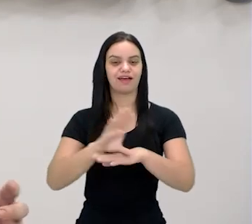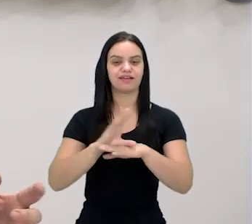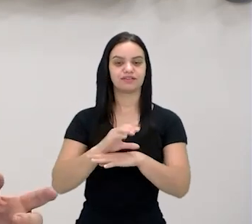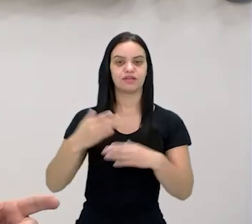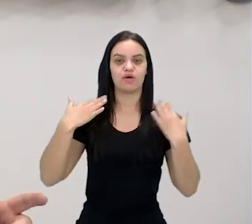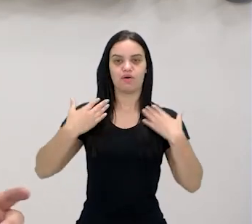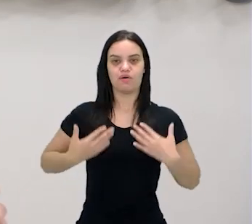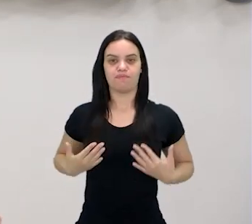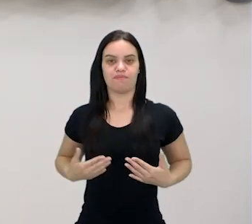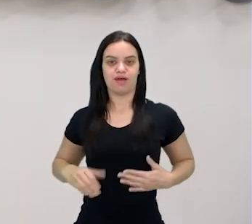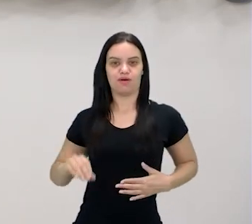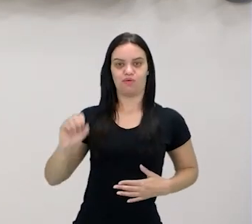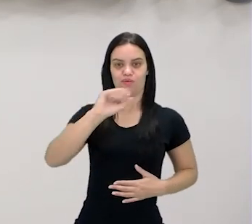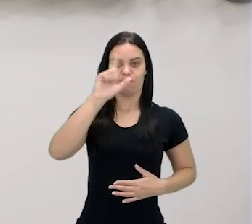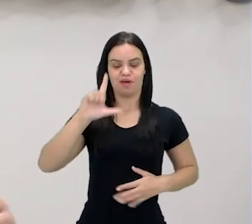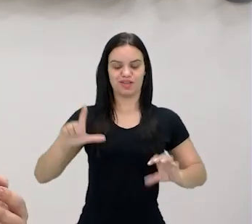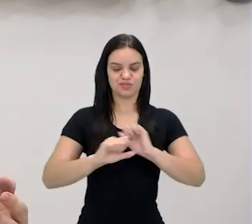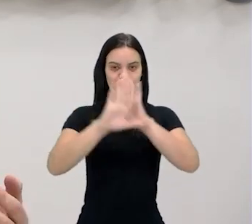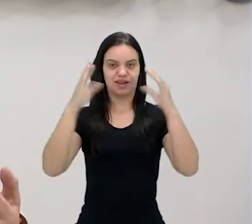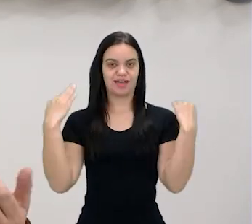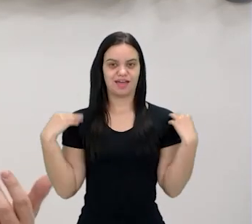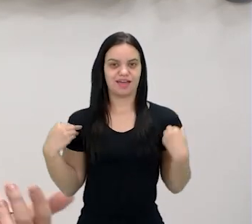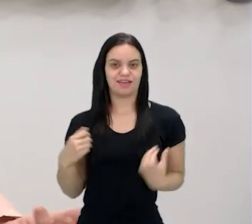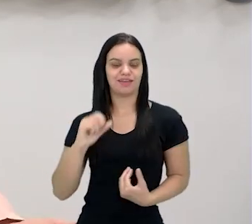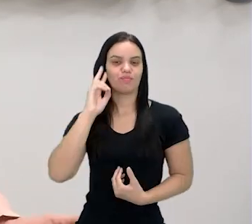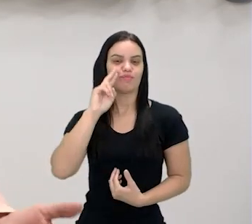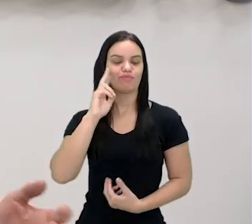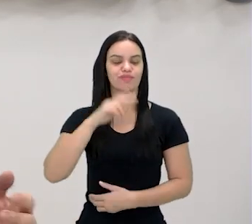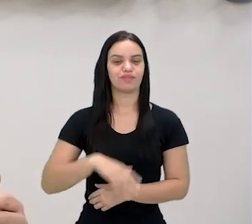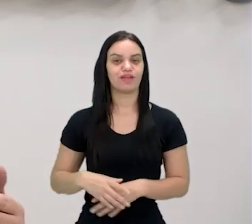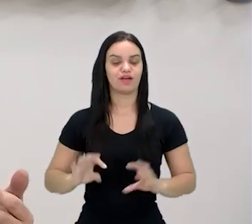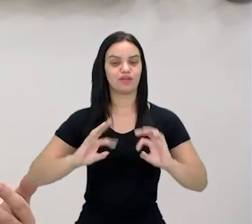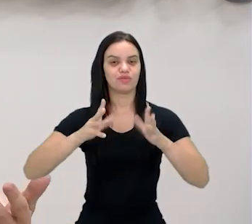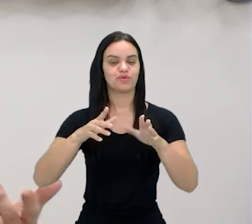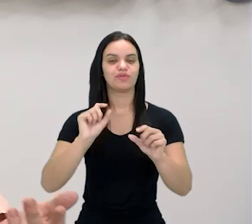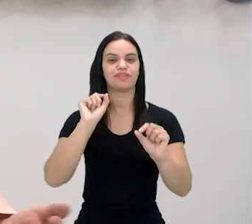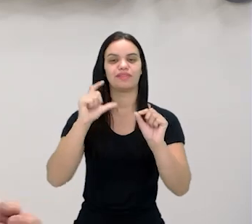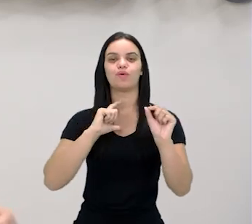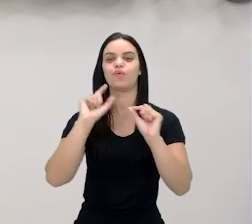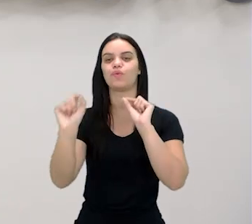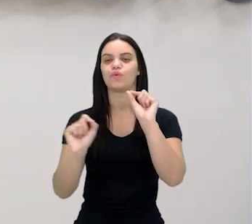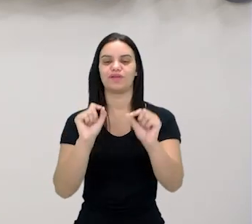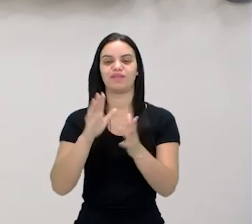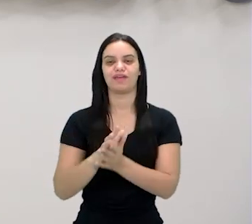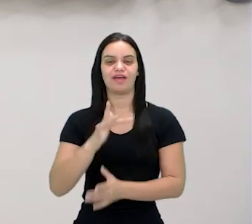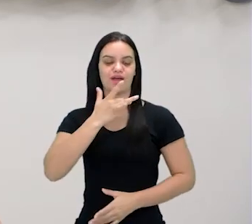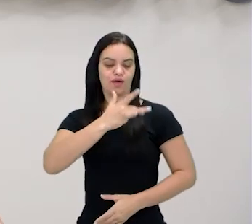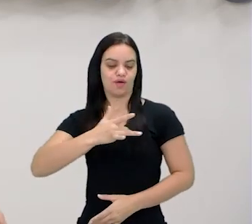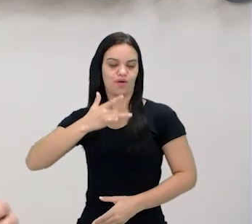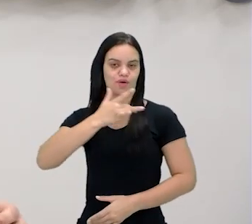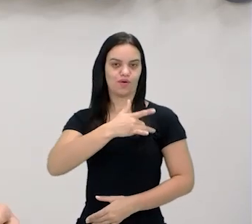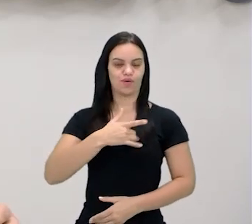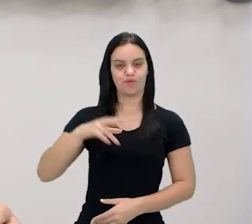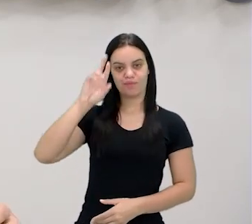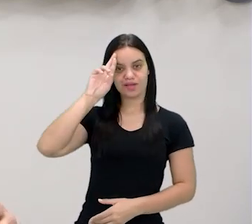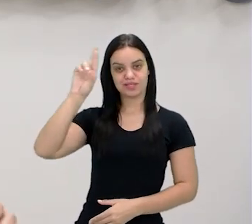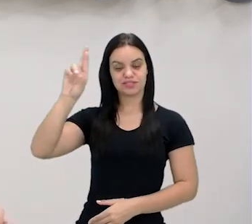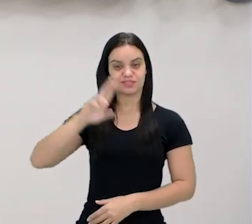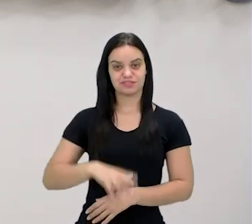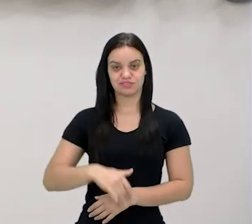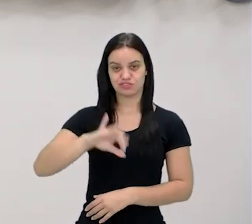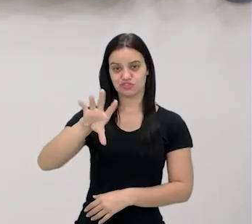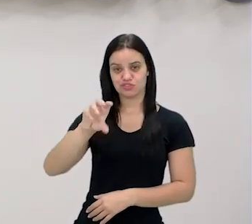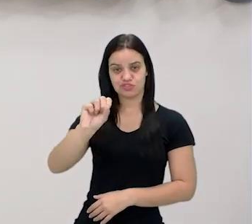azul clara e cor-de-rosa. Tudo isso para brindar o nosso querido romance Senhora, de José de